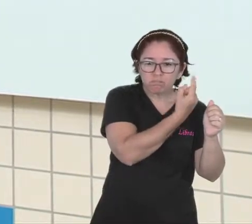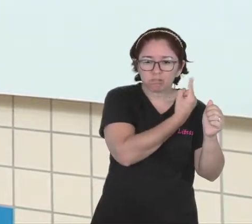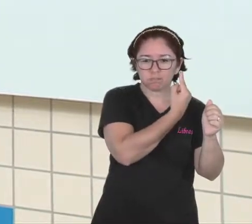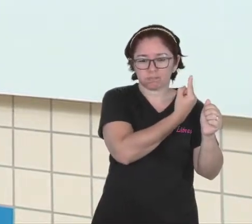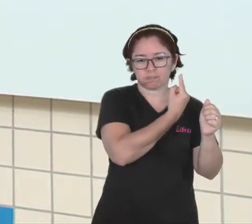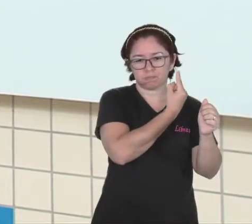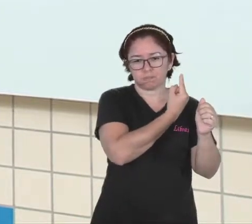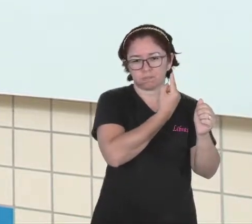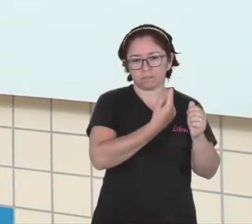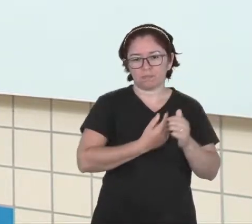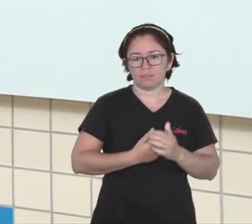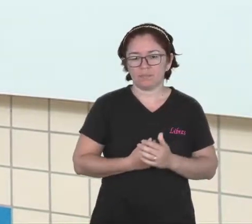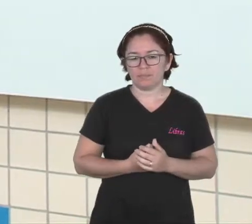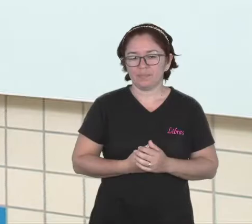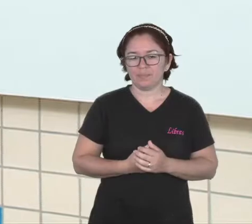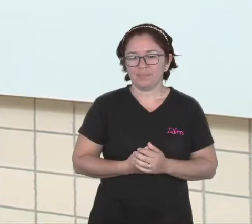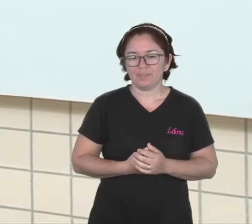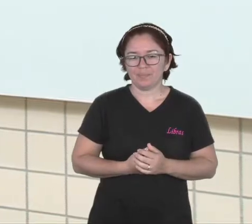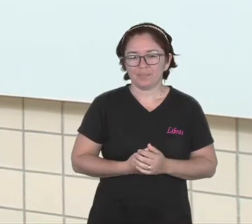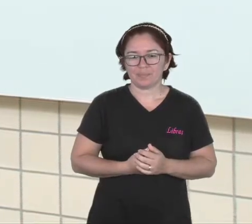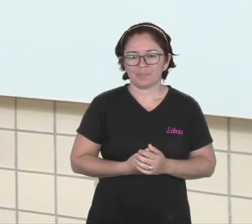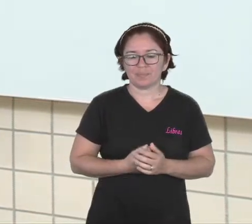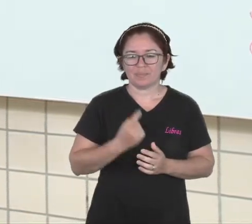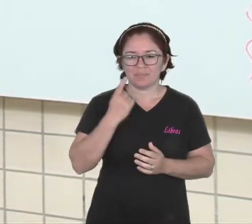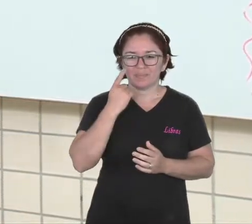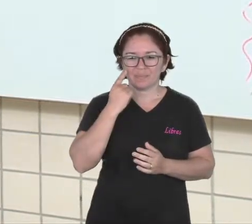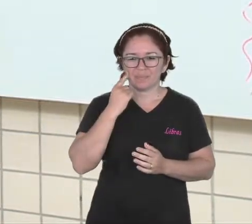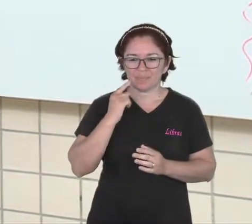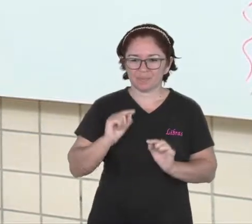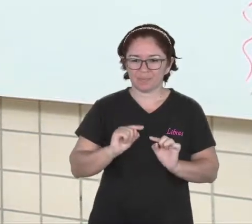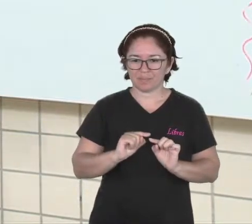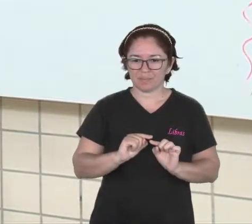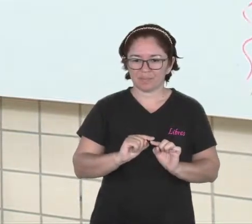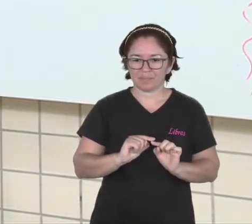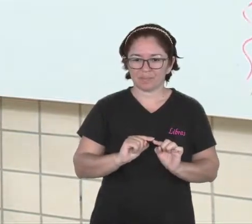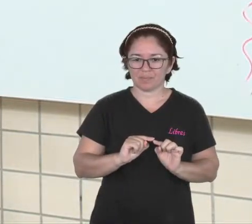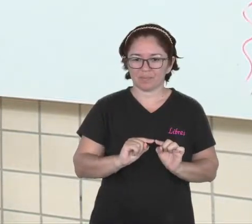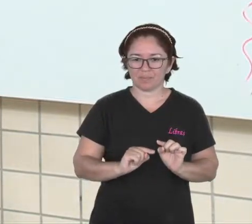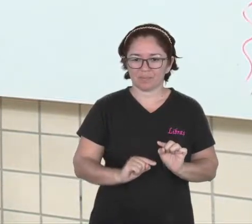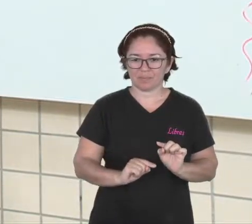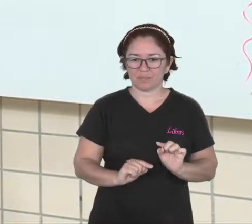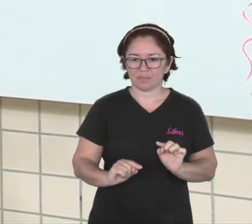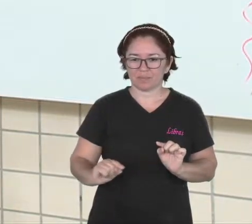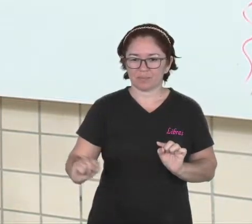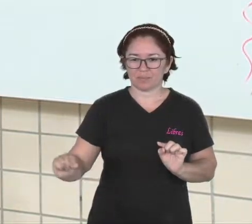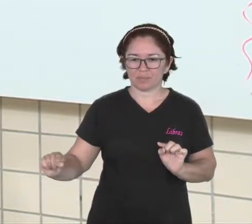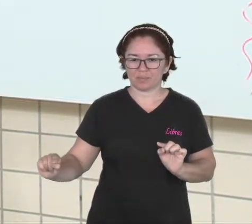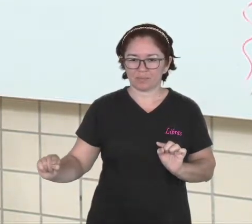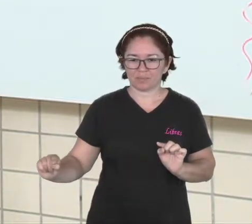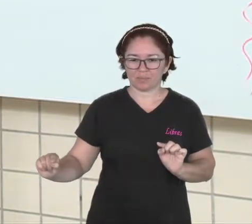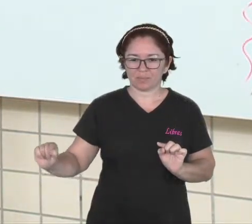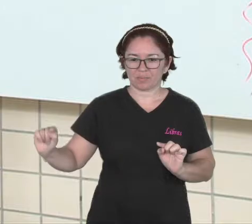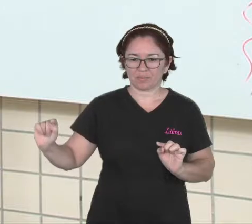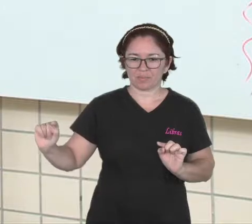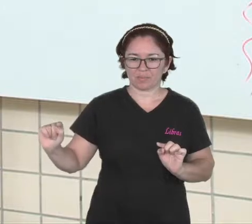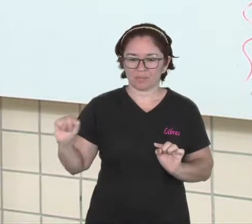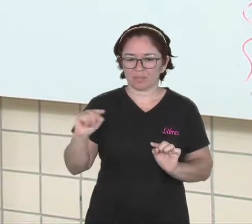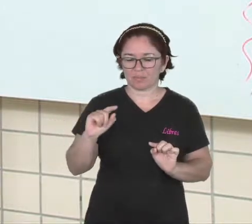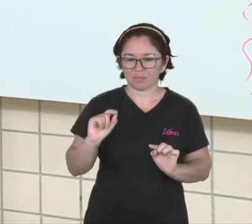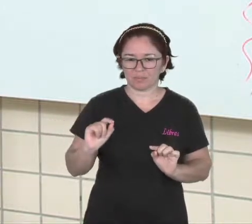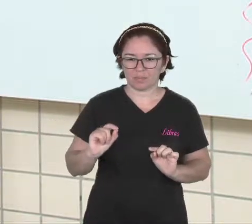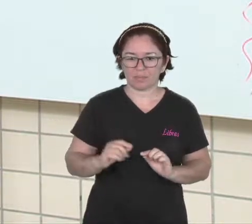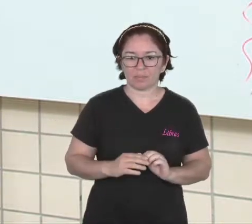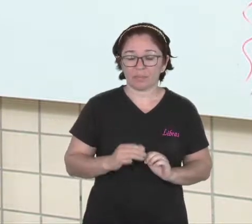para todo. Esse termo na matemática não permite exclusão, não permite exceção. Então, se eu tenho 1,